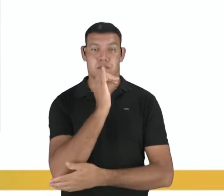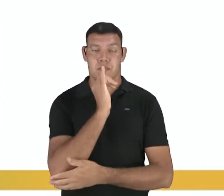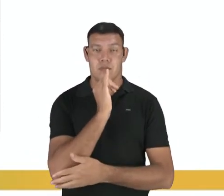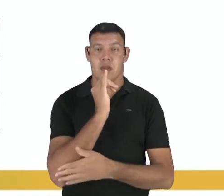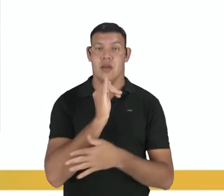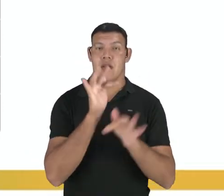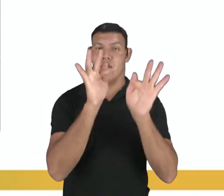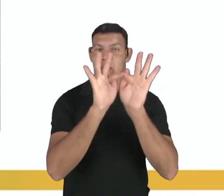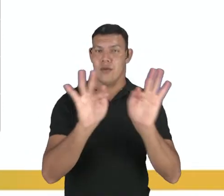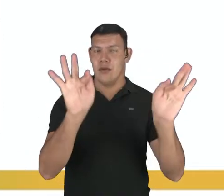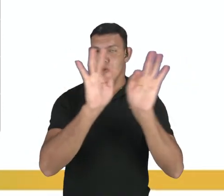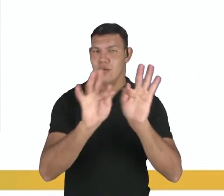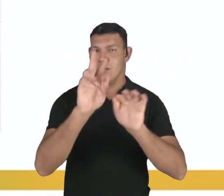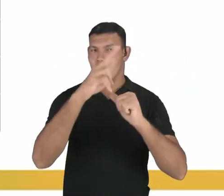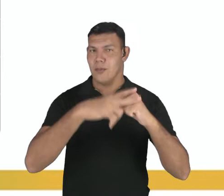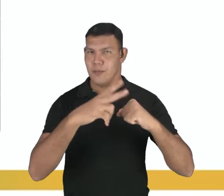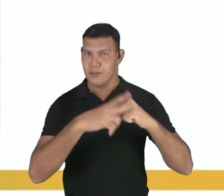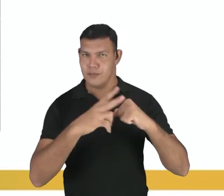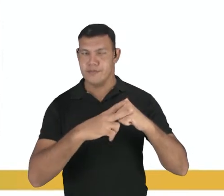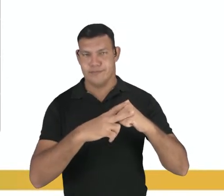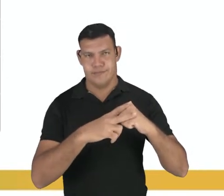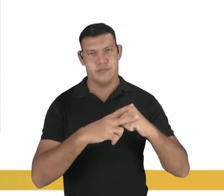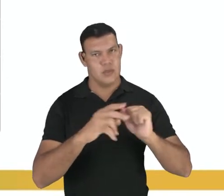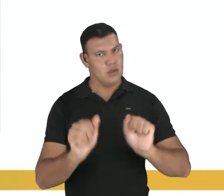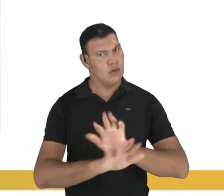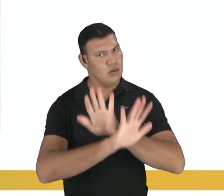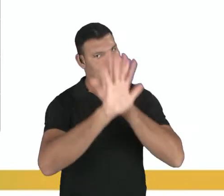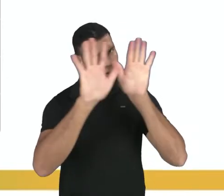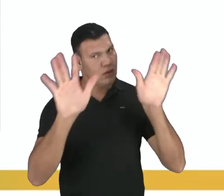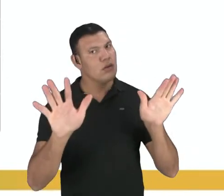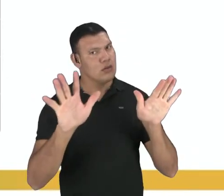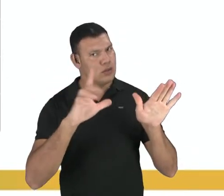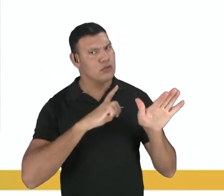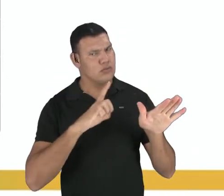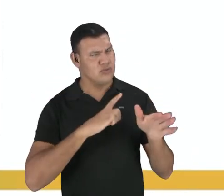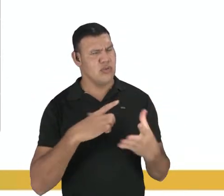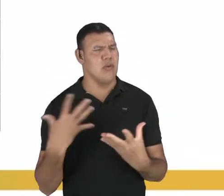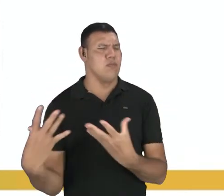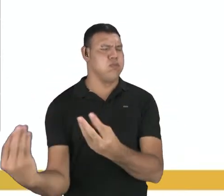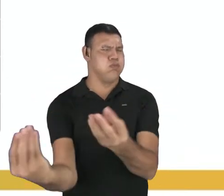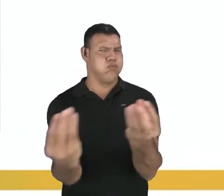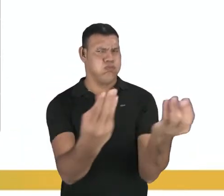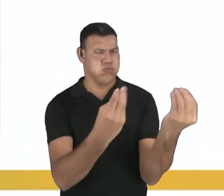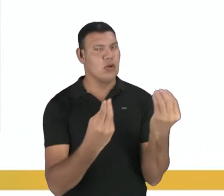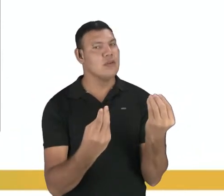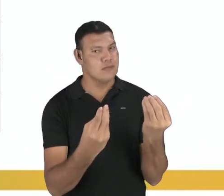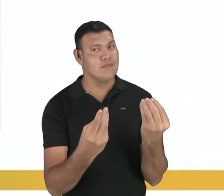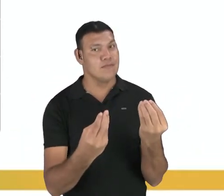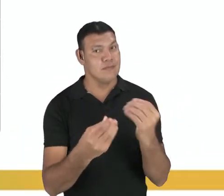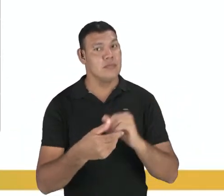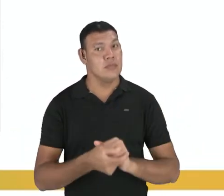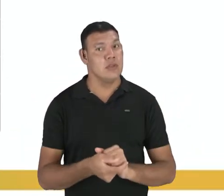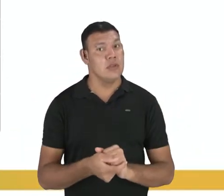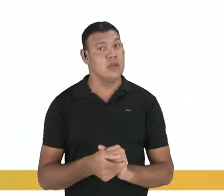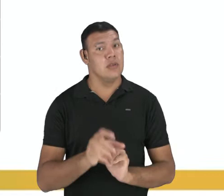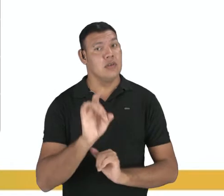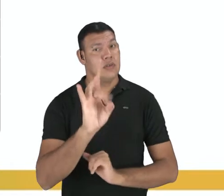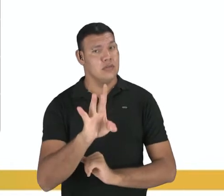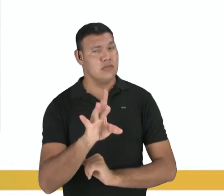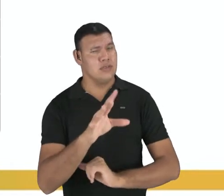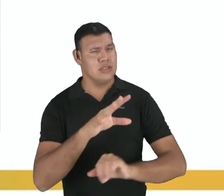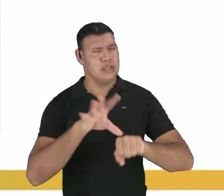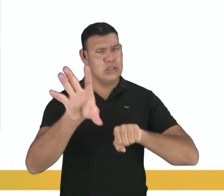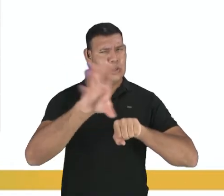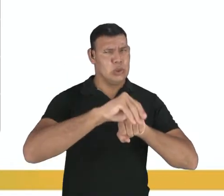phrasal verbs. Óbvio que tem vários outros, porém, não tem como a gente